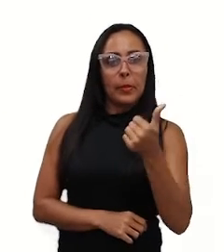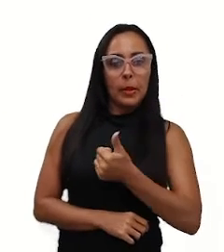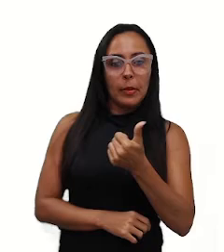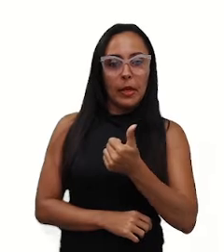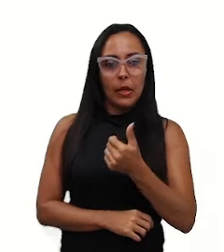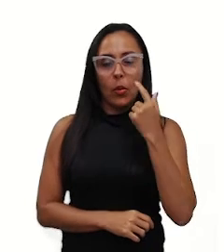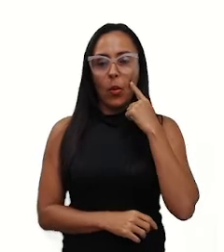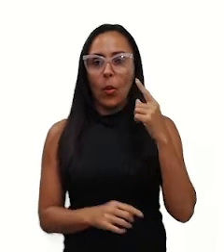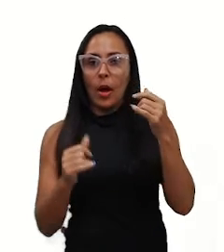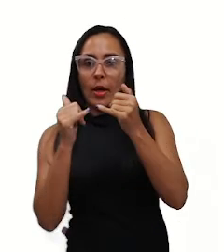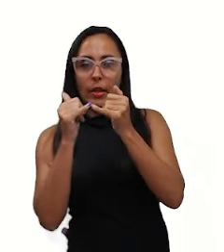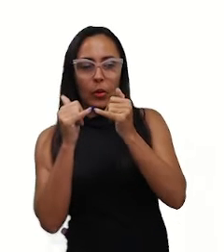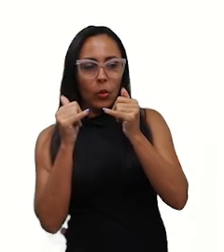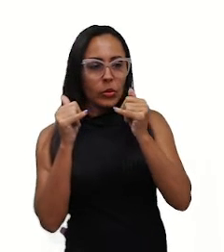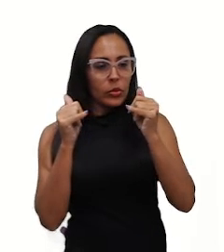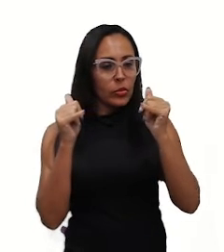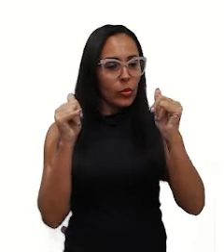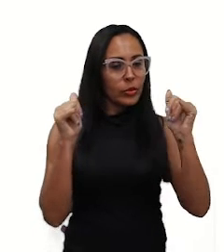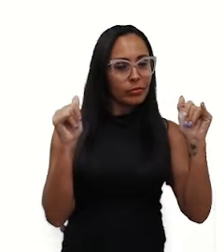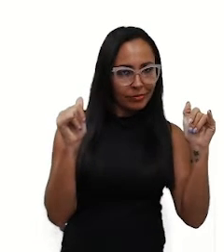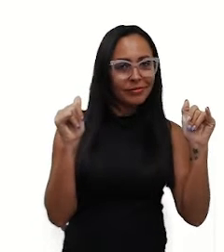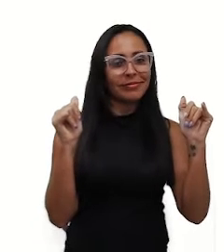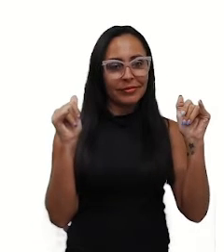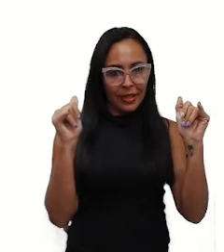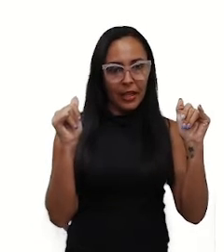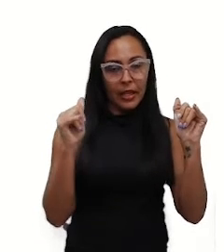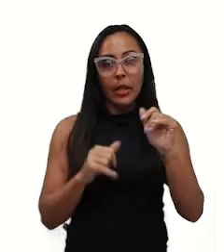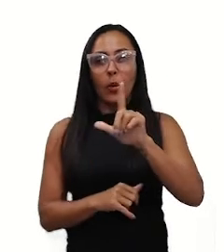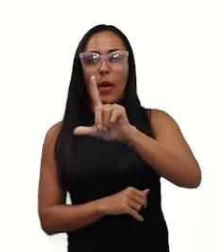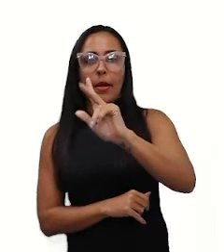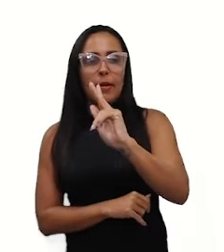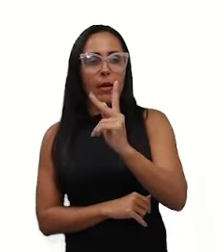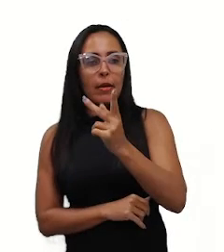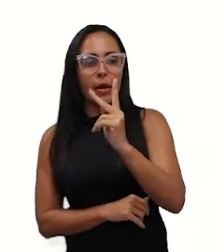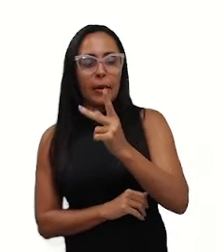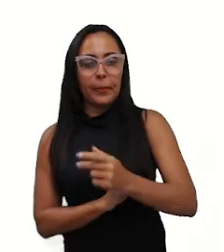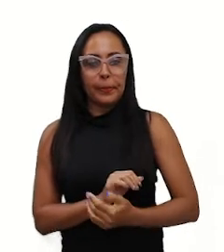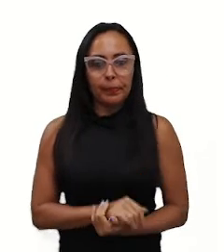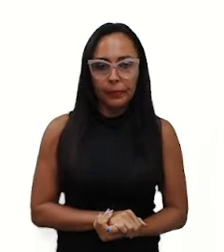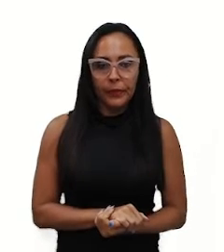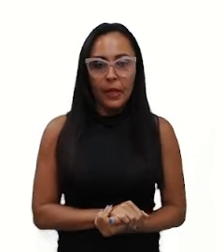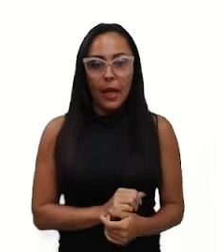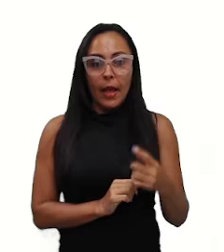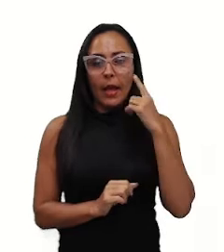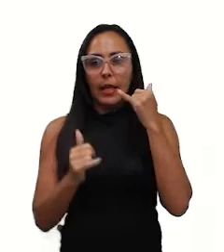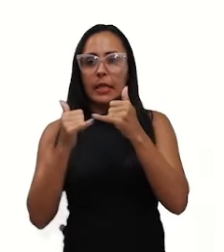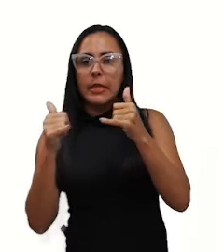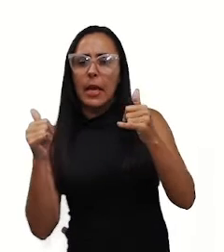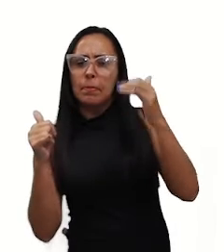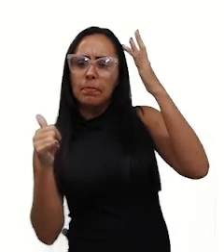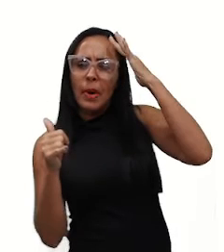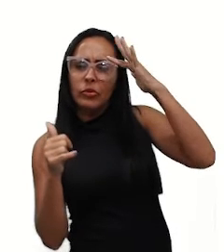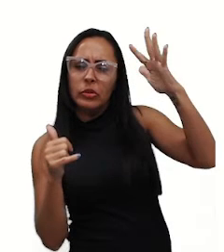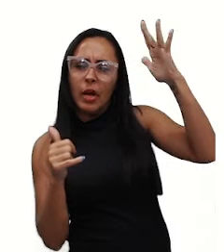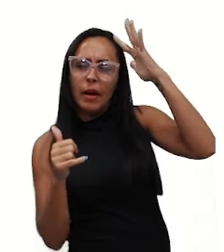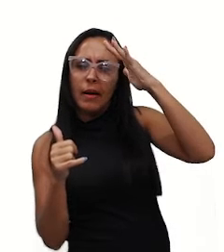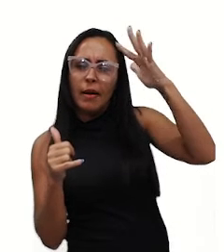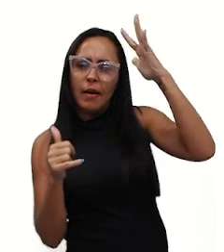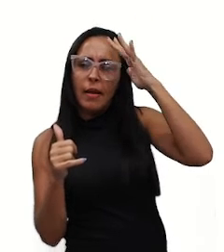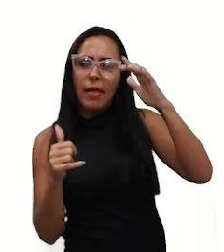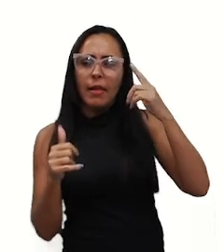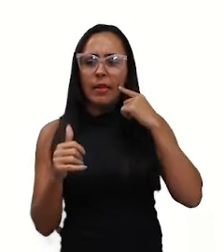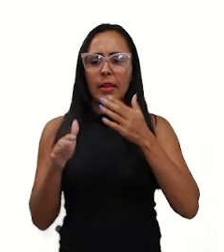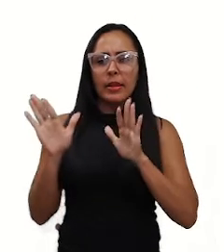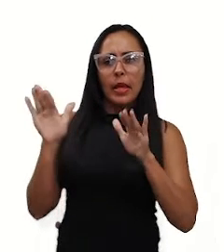linha do horizonte, que a gente considera como LH. Essa linha é uma linha imaginária que determina